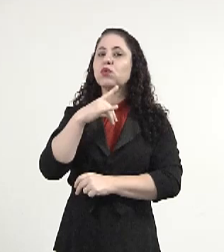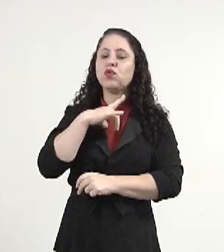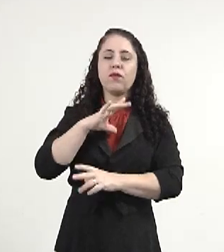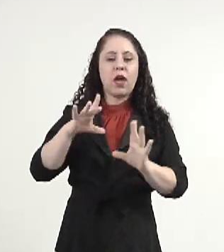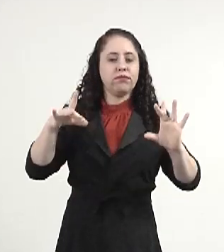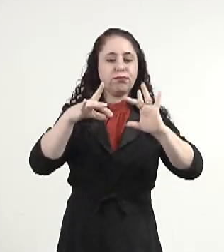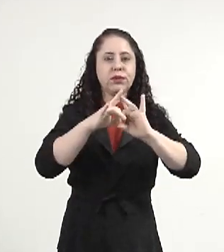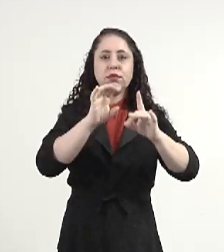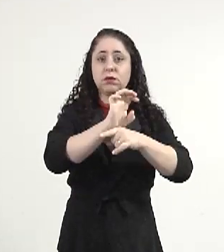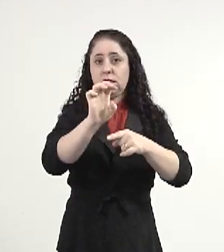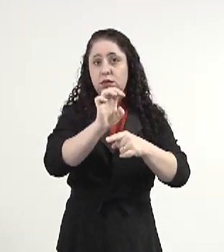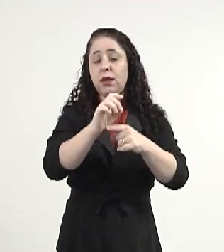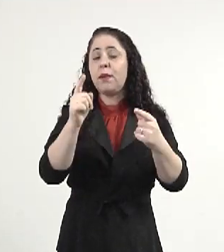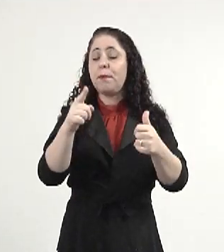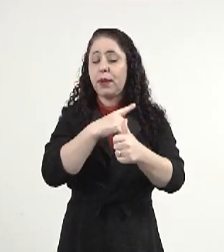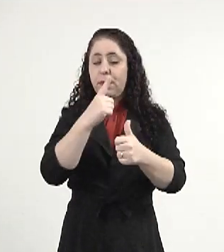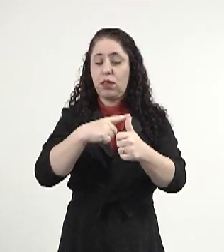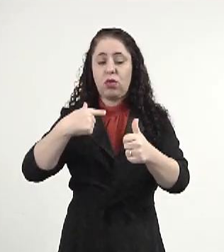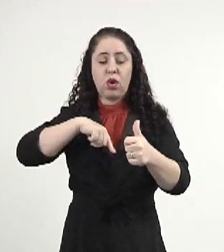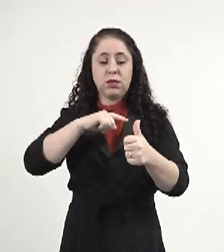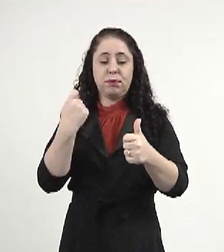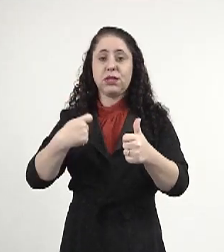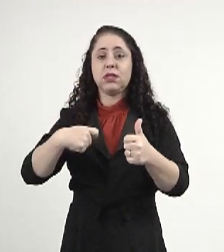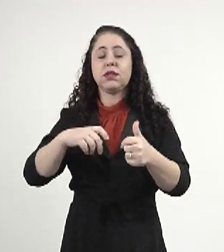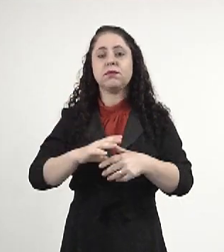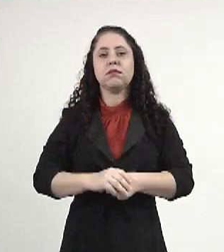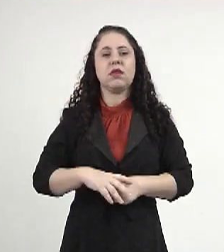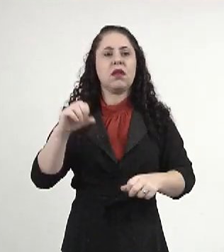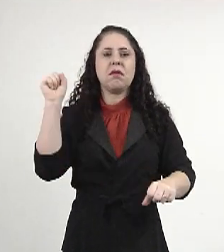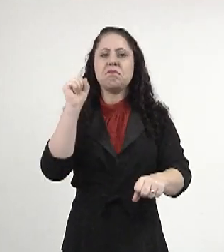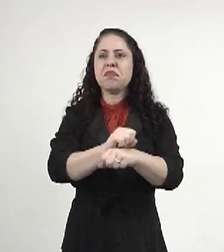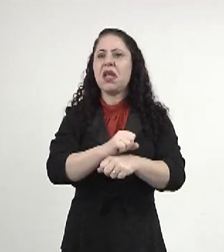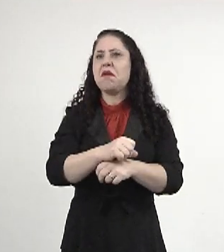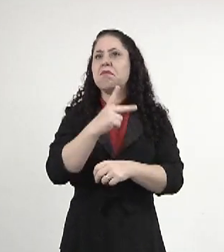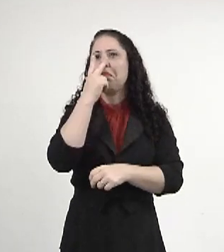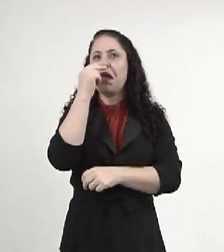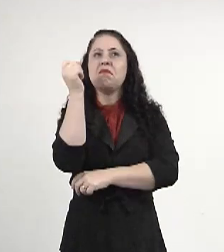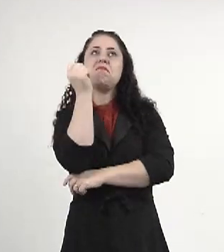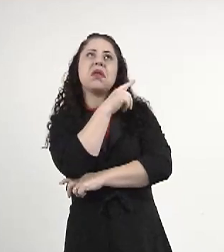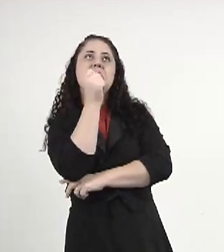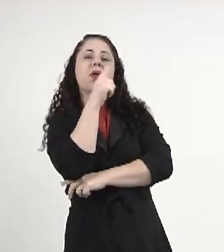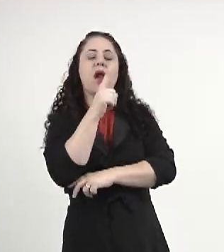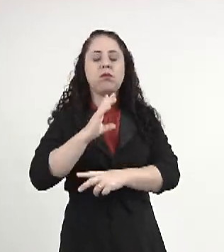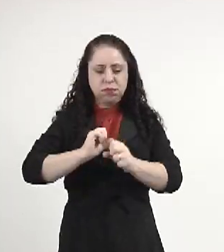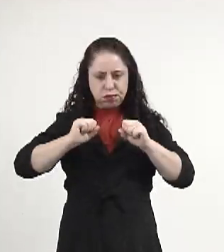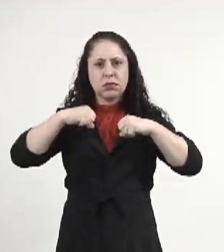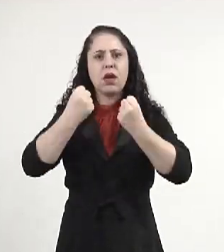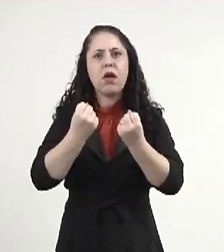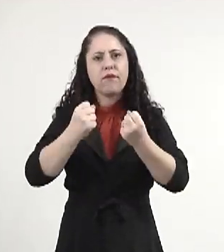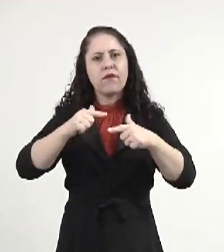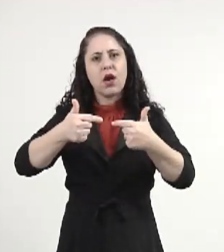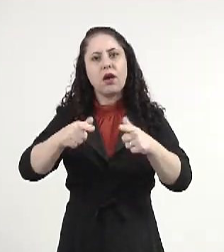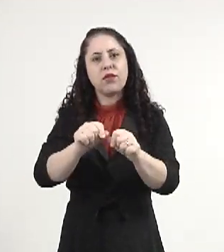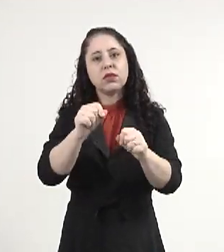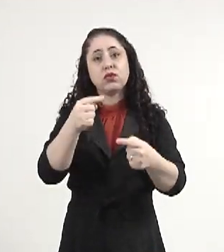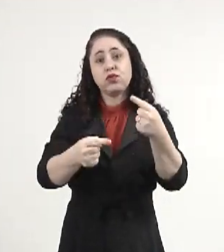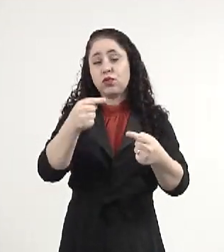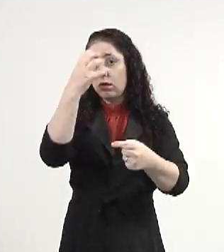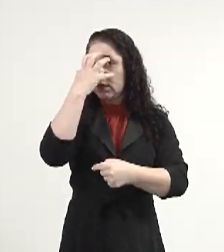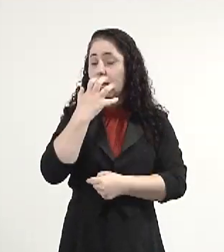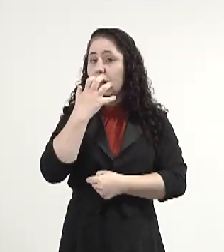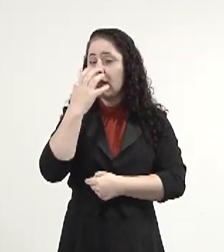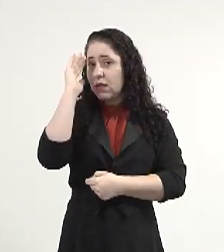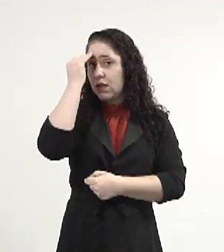uma união do Estado. Então, a primeira coisa que a gente precisa, parar com a hipocrisia. A gente precisa enfrentar isso realmente, fazer um debate